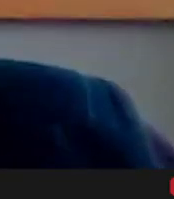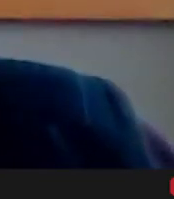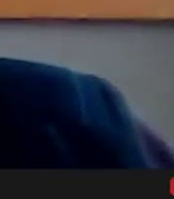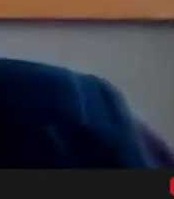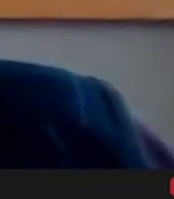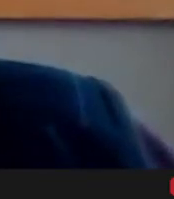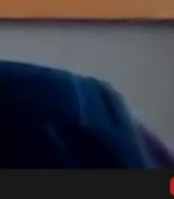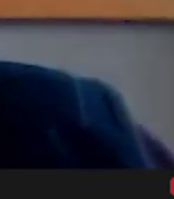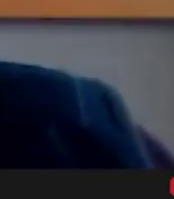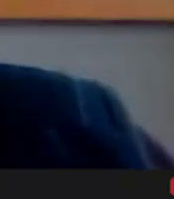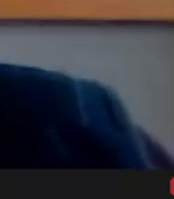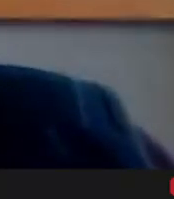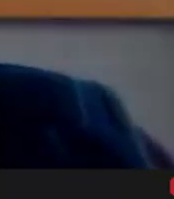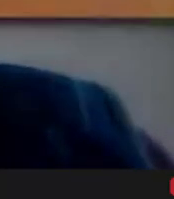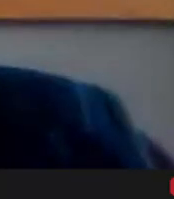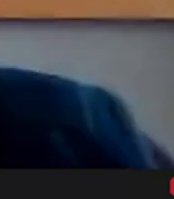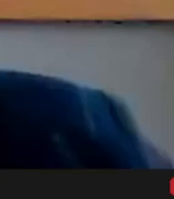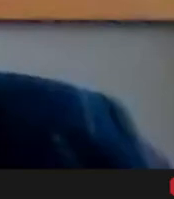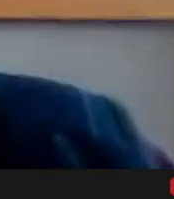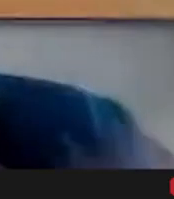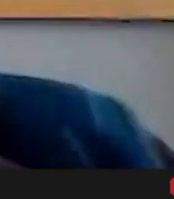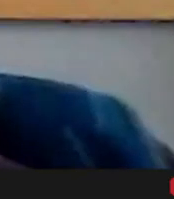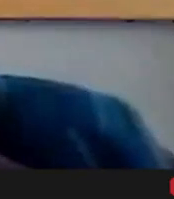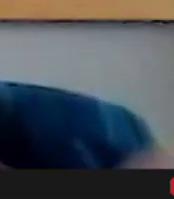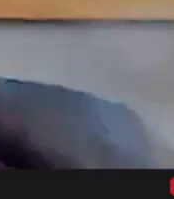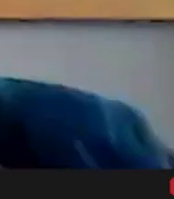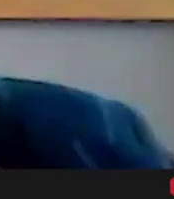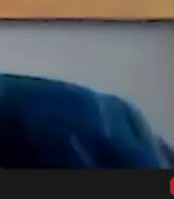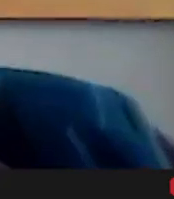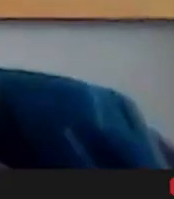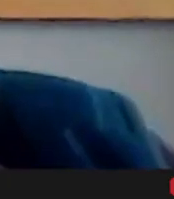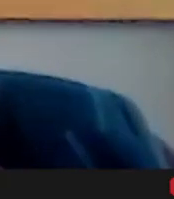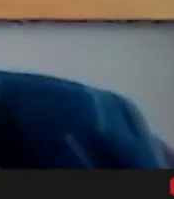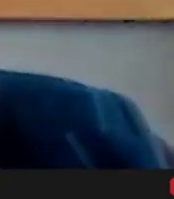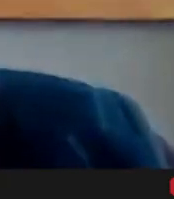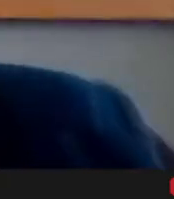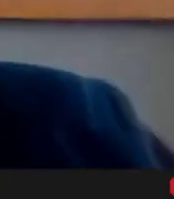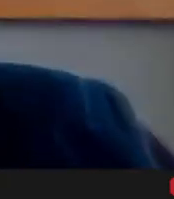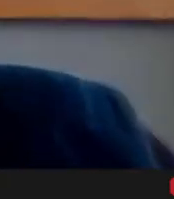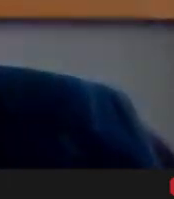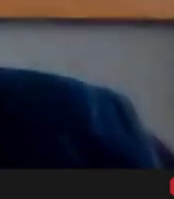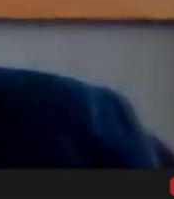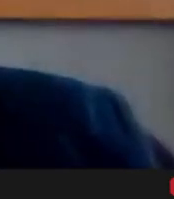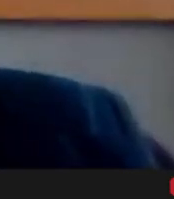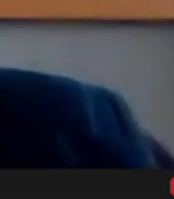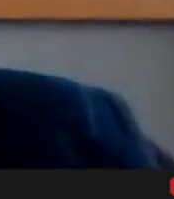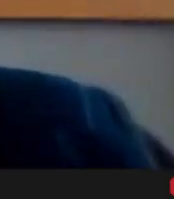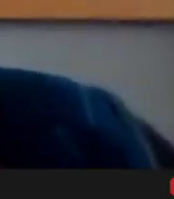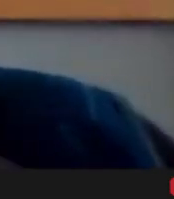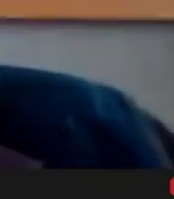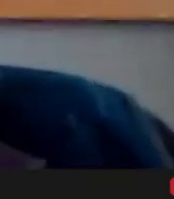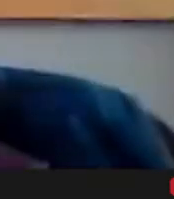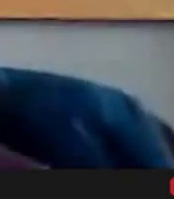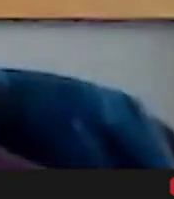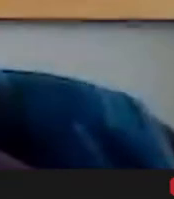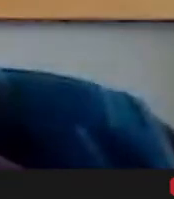do Instagram também tá cobrindo. A TV Alerta, eu já falei, da Mídia Ninja, da Revista Fórum.